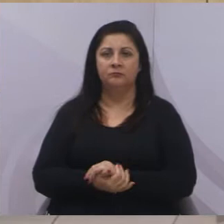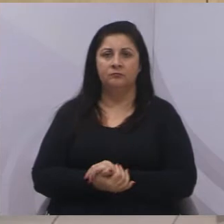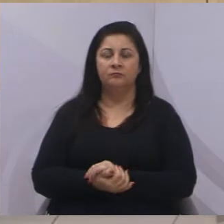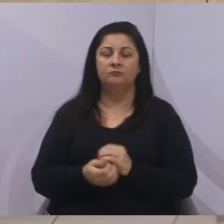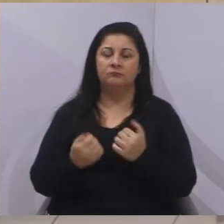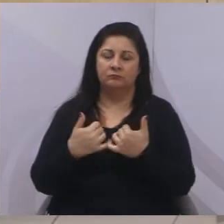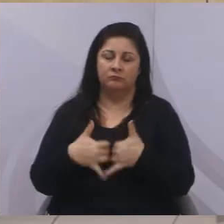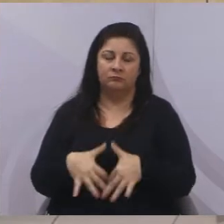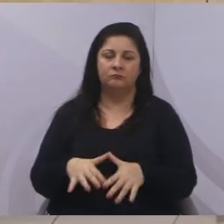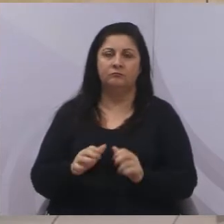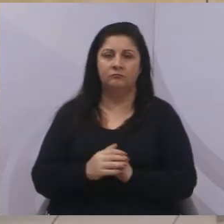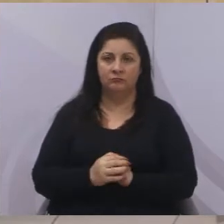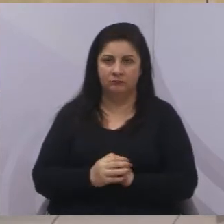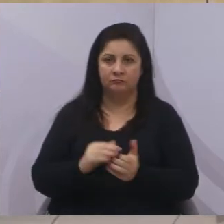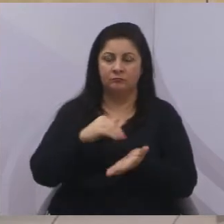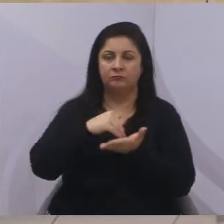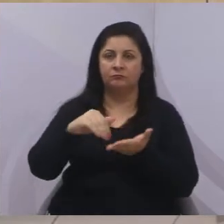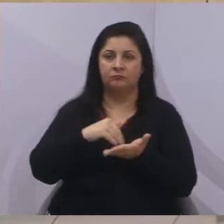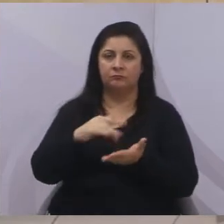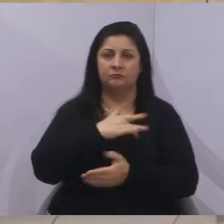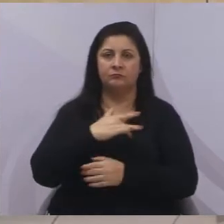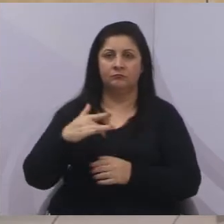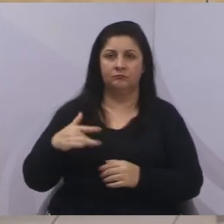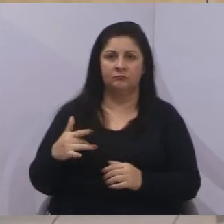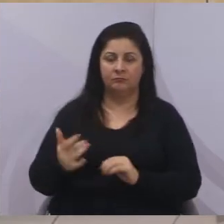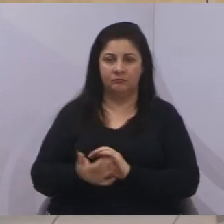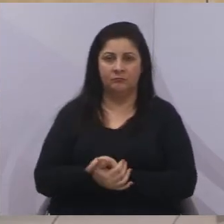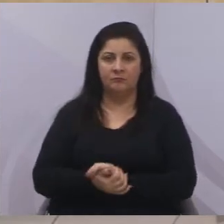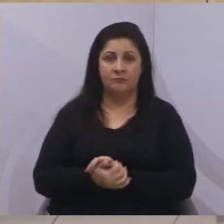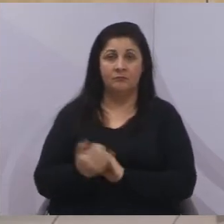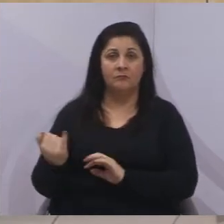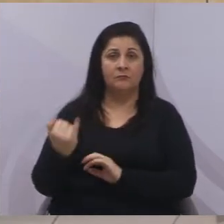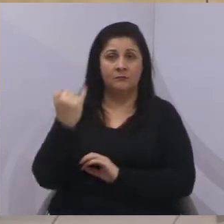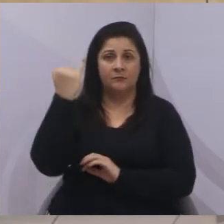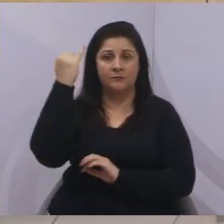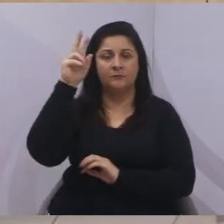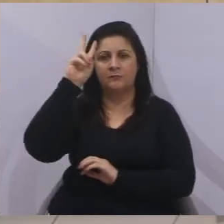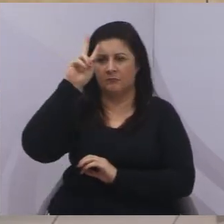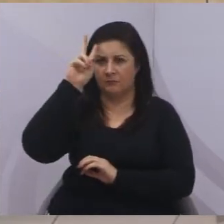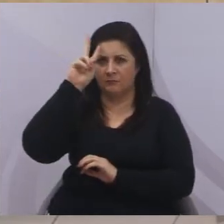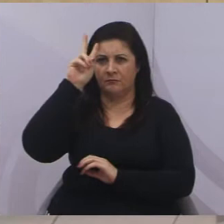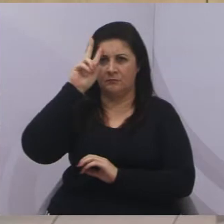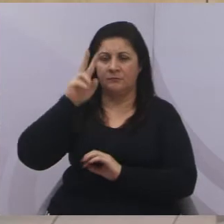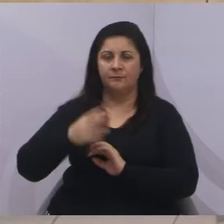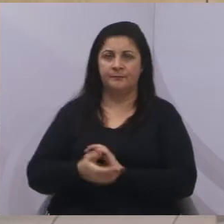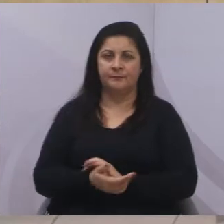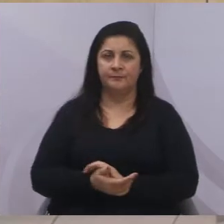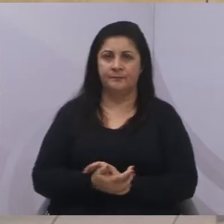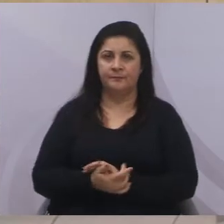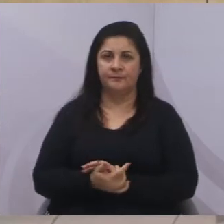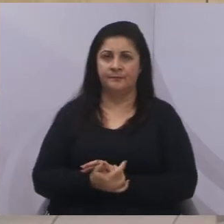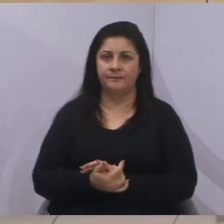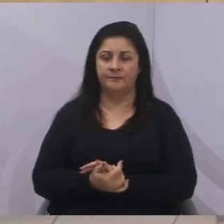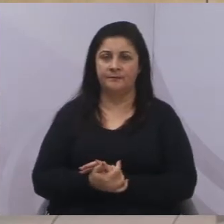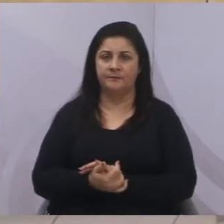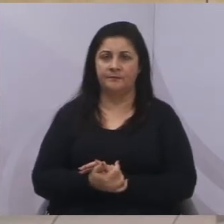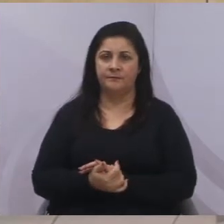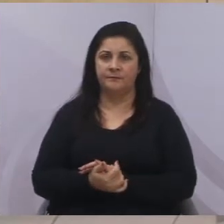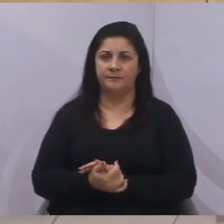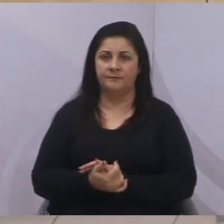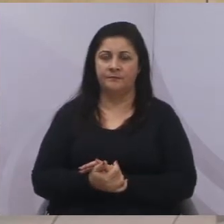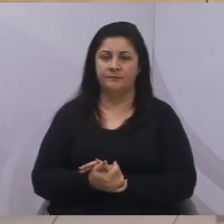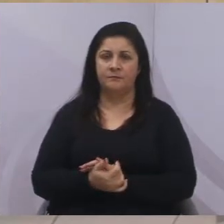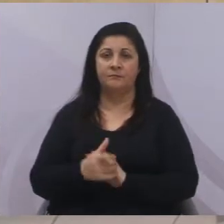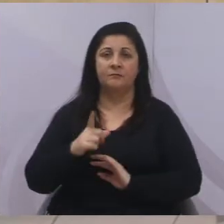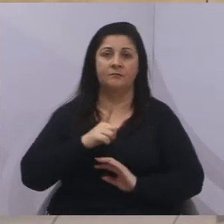para mim, para a Secretaria de Saúde, é muito importante lembrar disso, né? Temos a